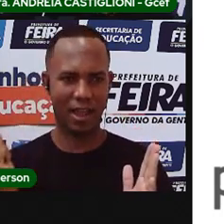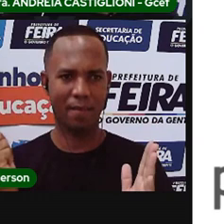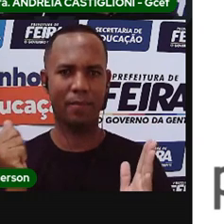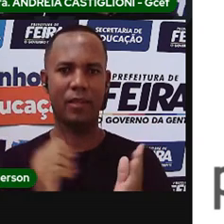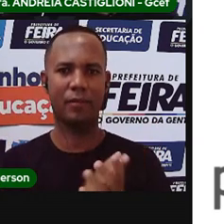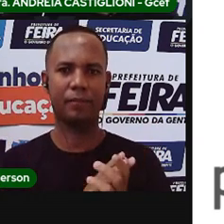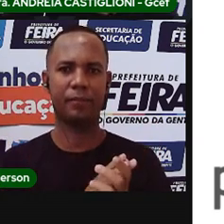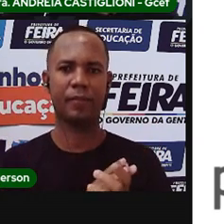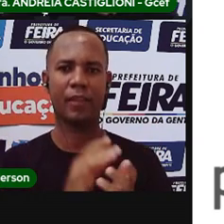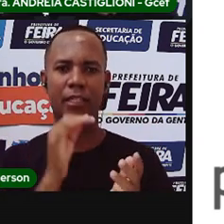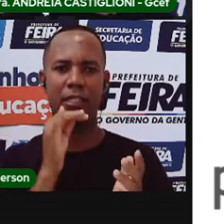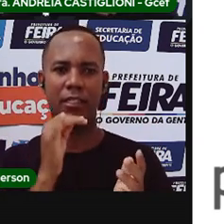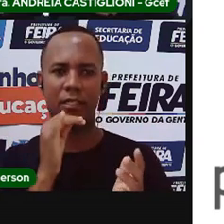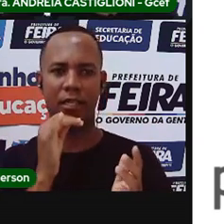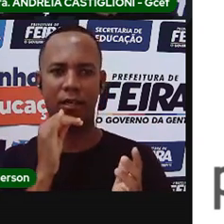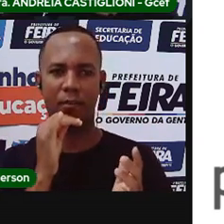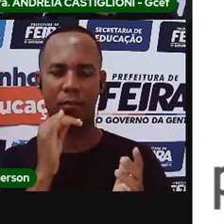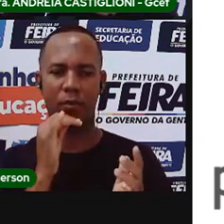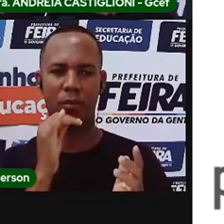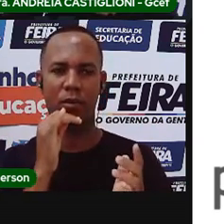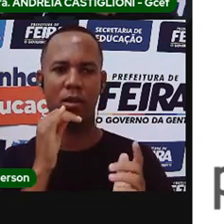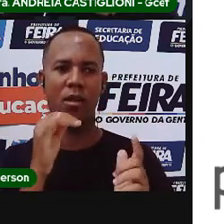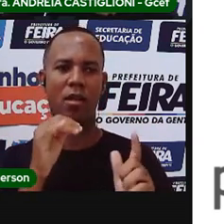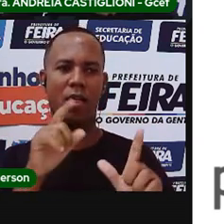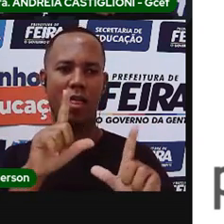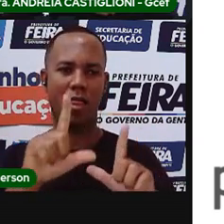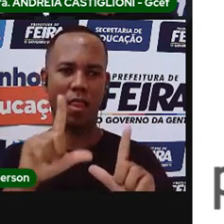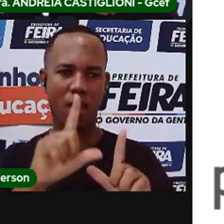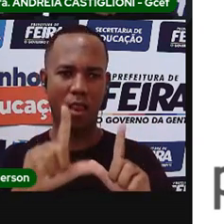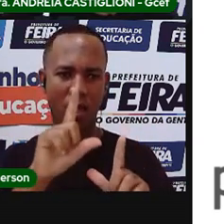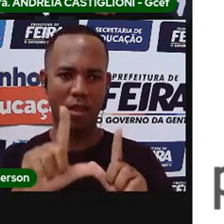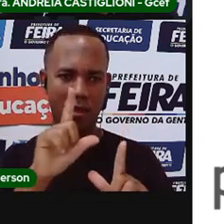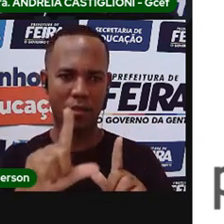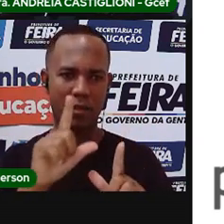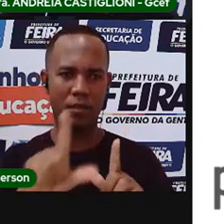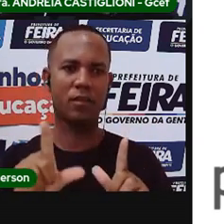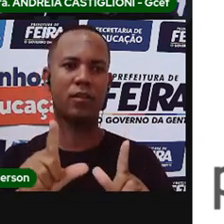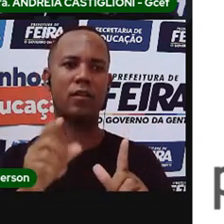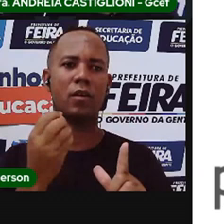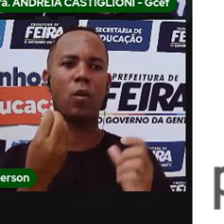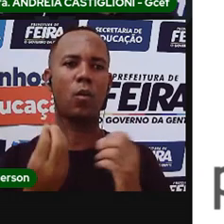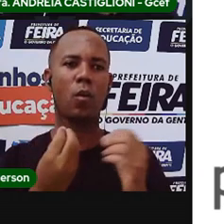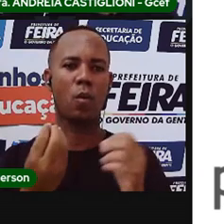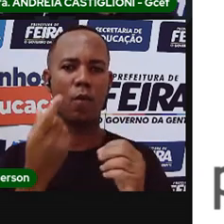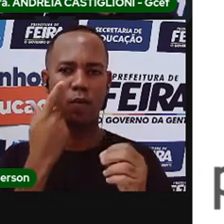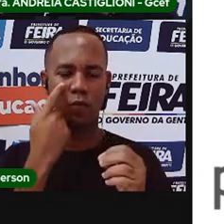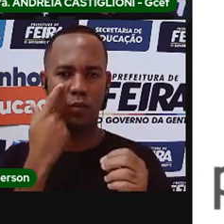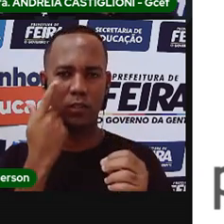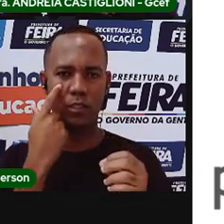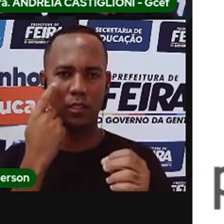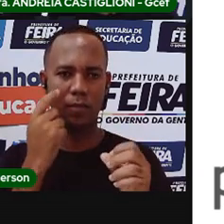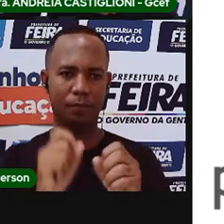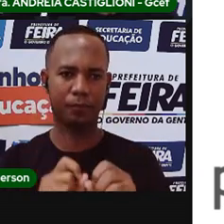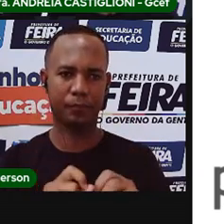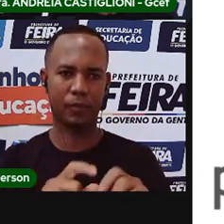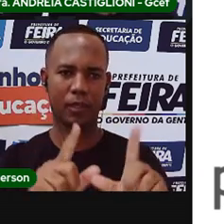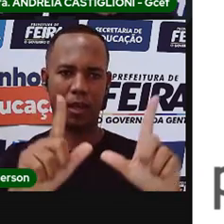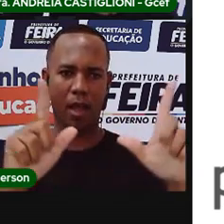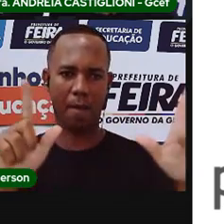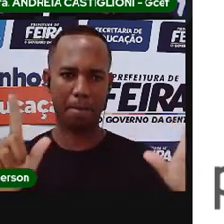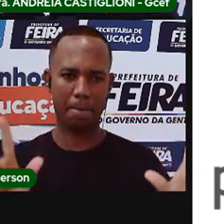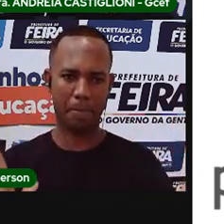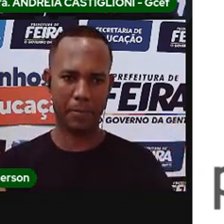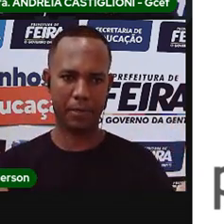aí no link do chat, esse link desse Padlet. Vocês vão estar abrindo esse